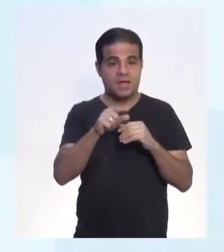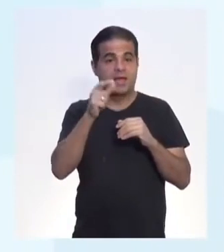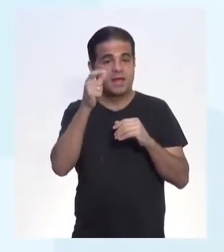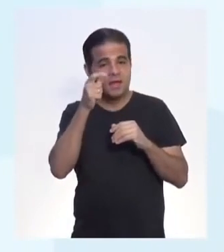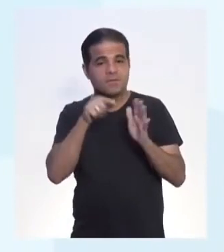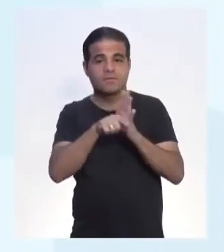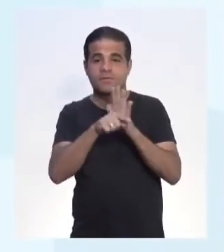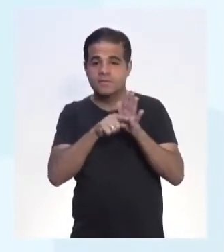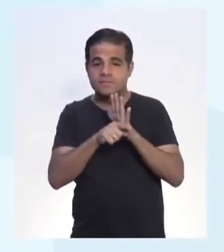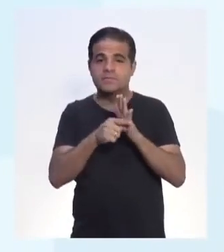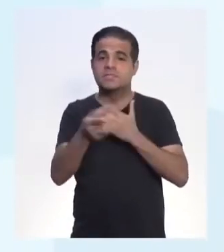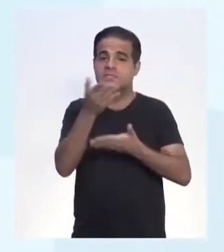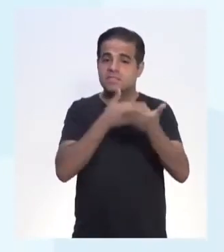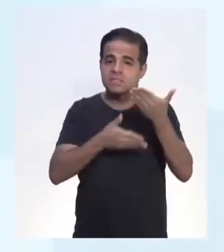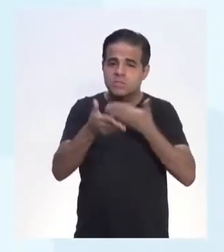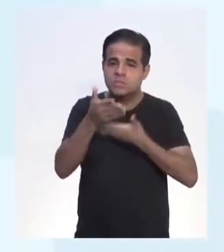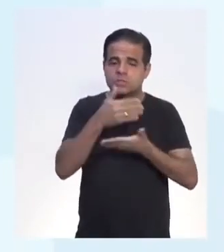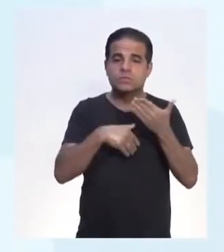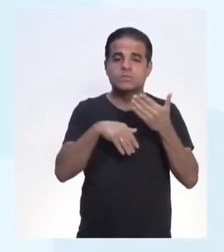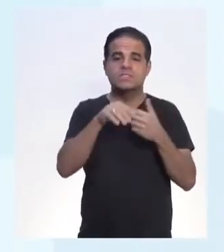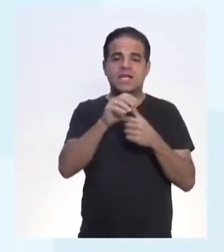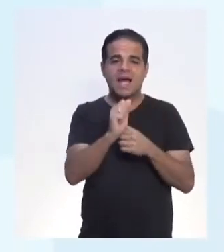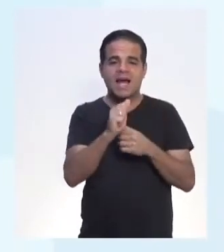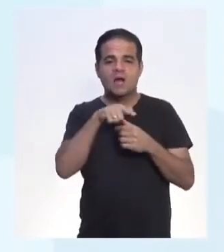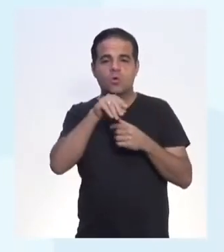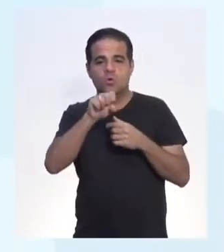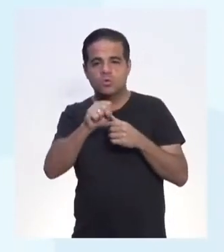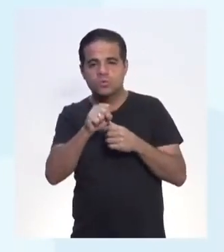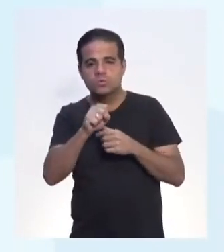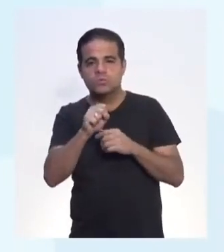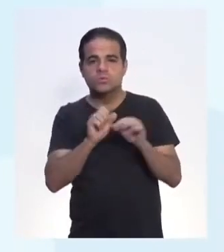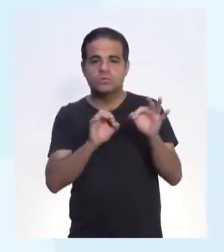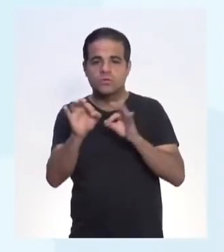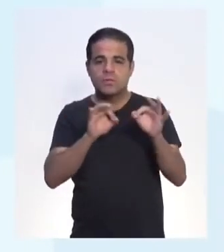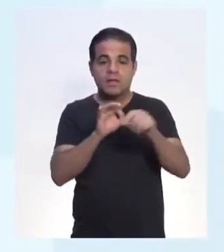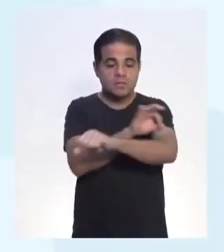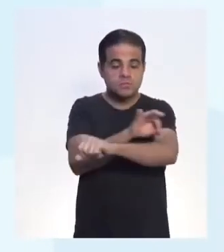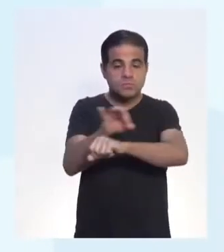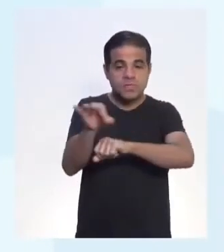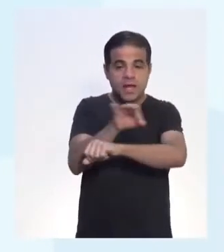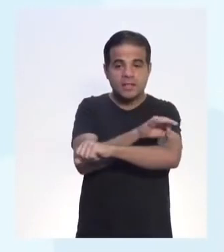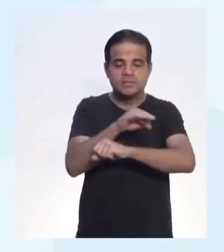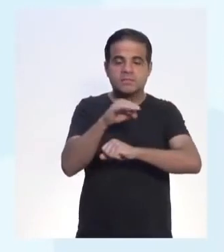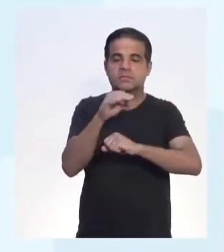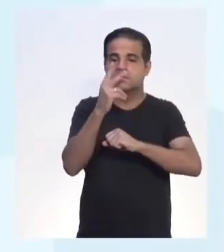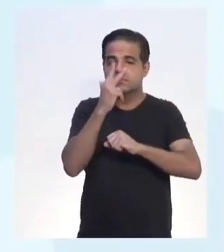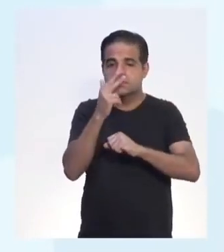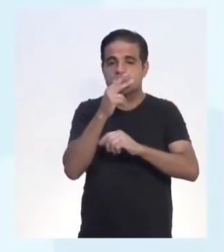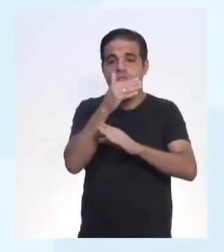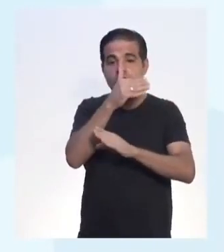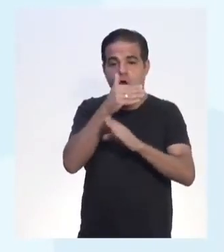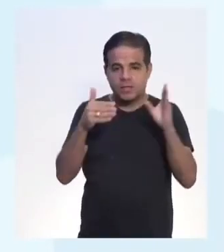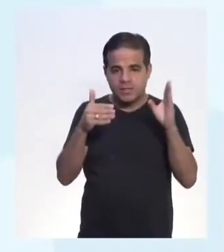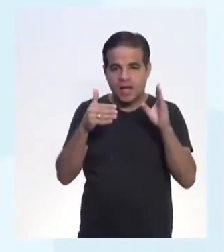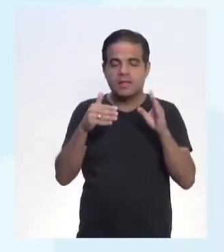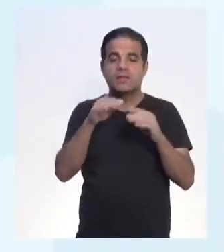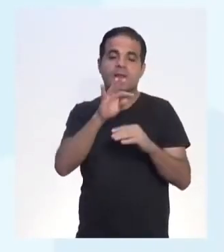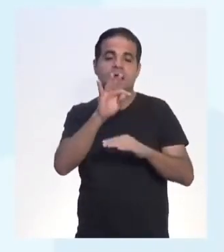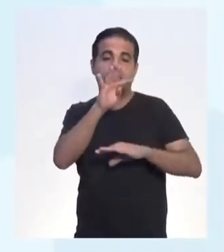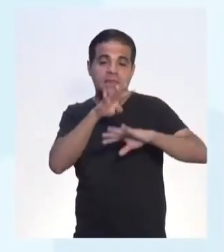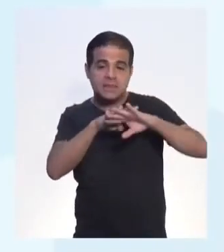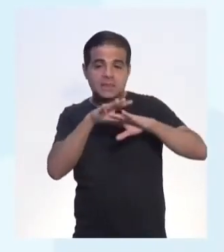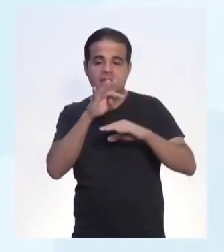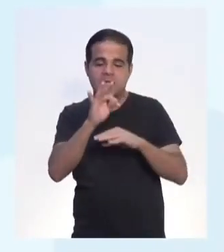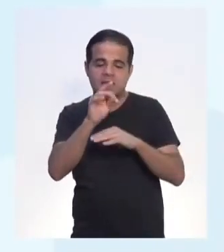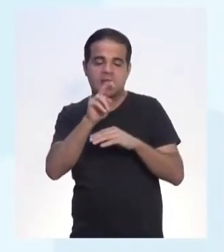verificar relações entre ângulos formados por retas paralelas cortadas por uma transversal,